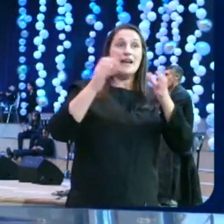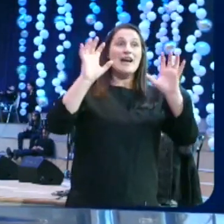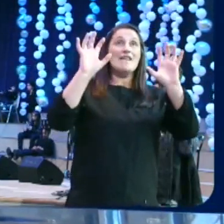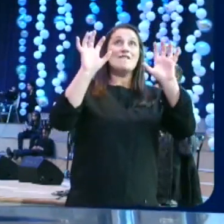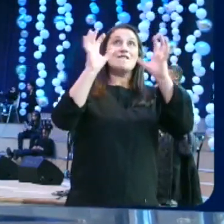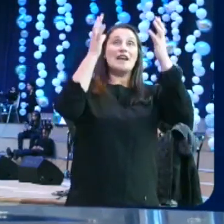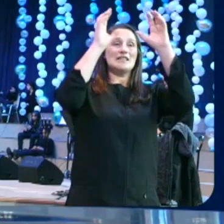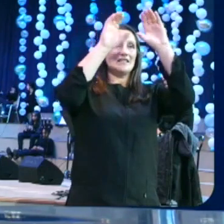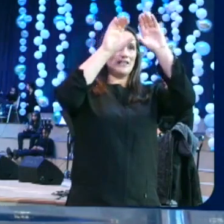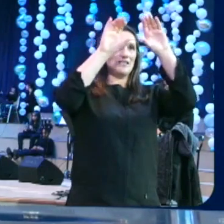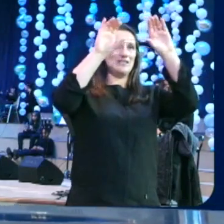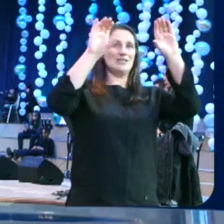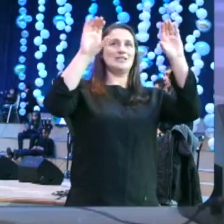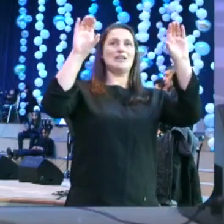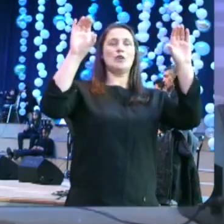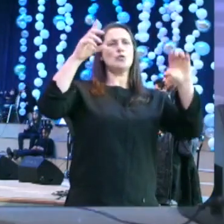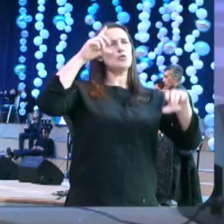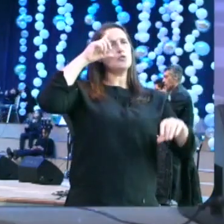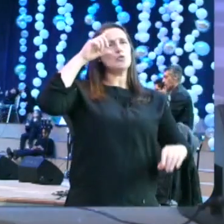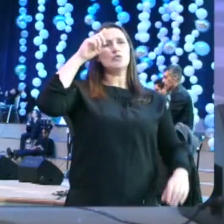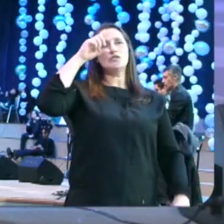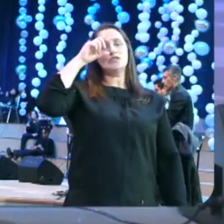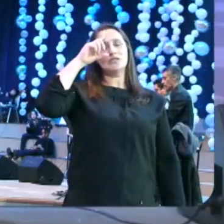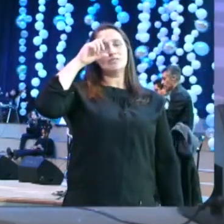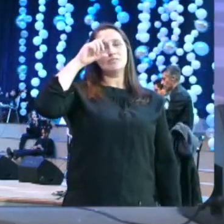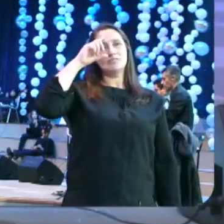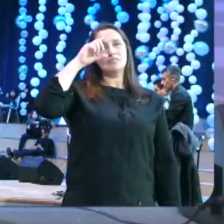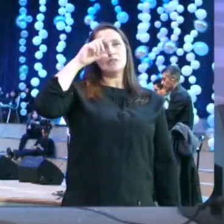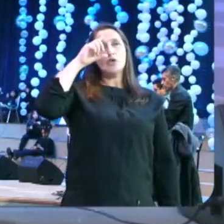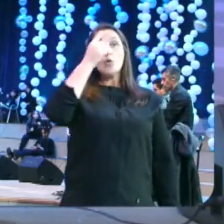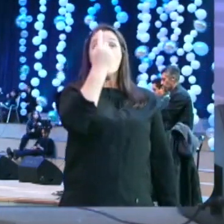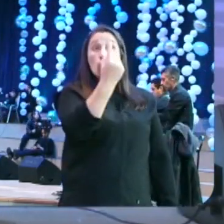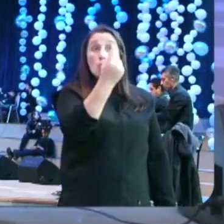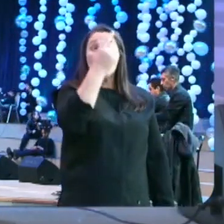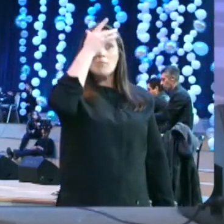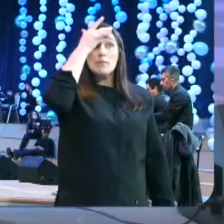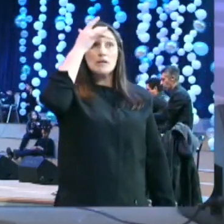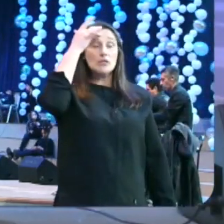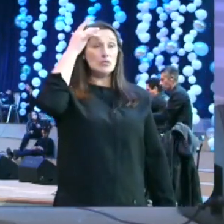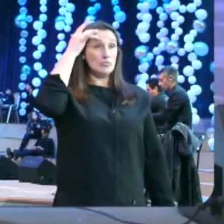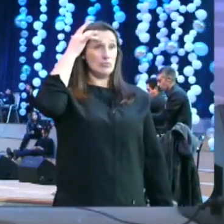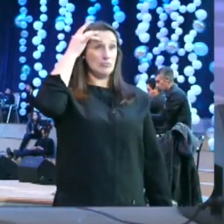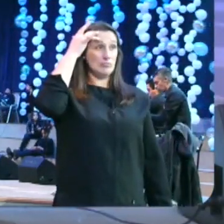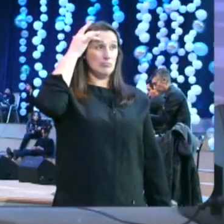céu, cada dia que uma pessoa